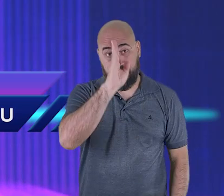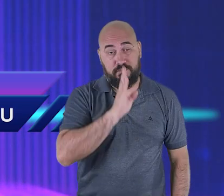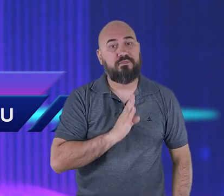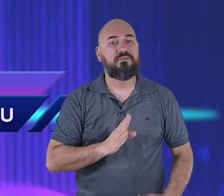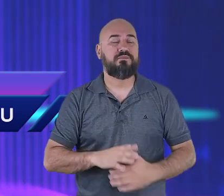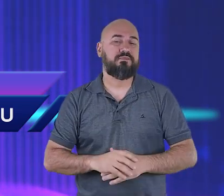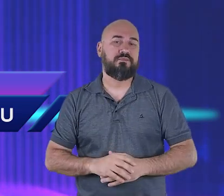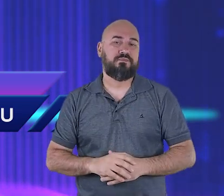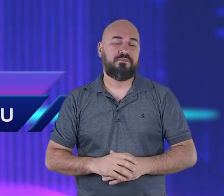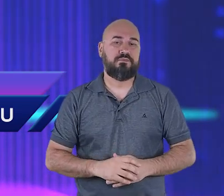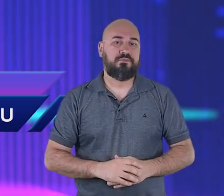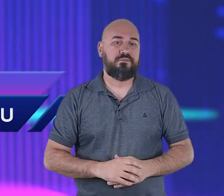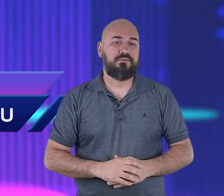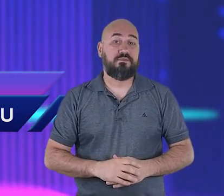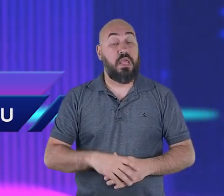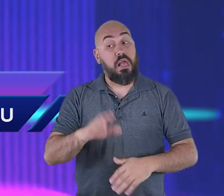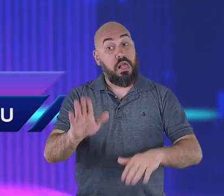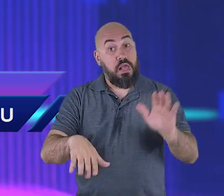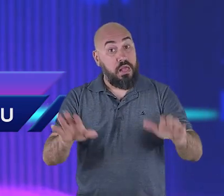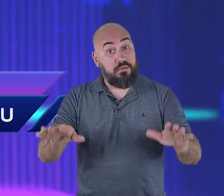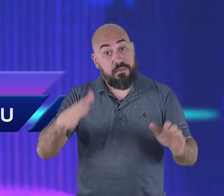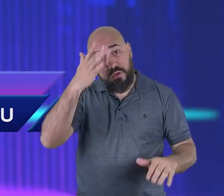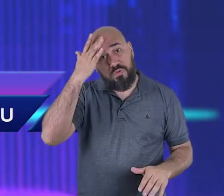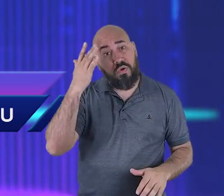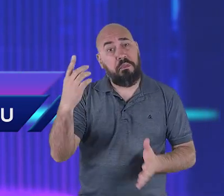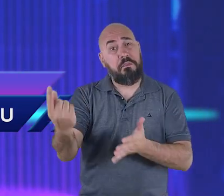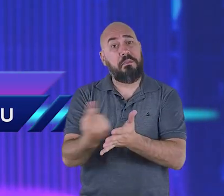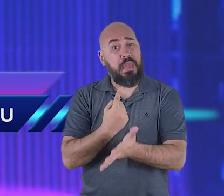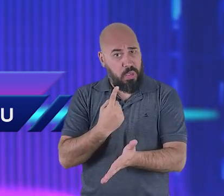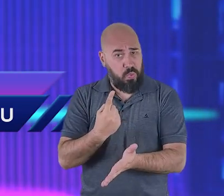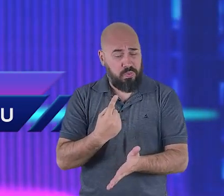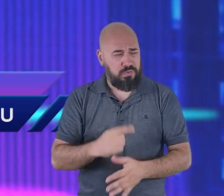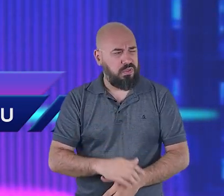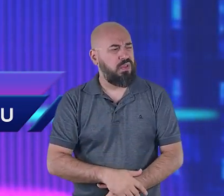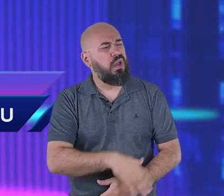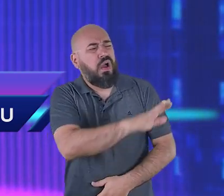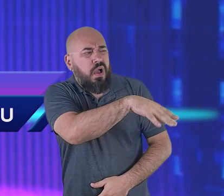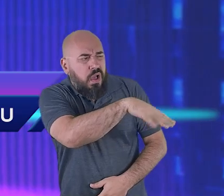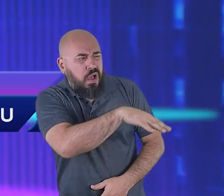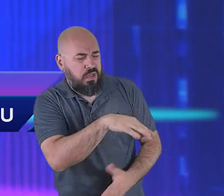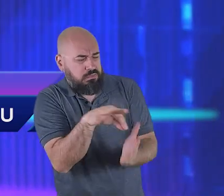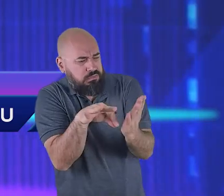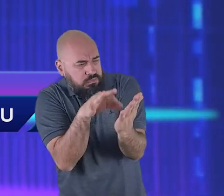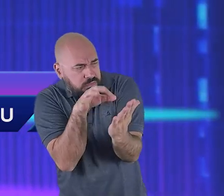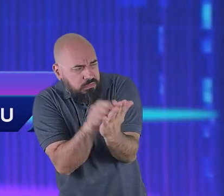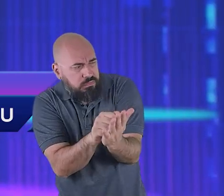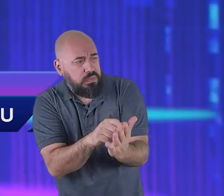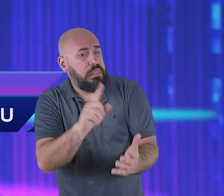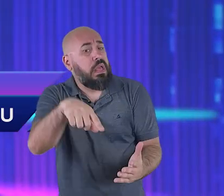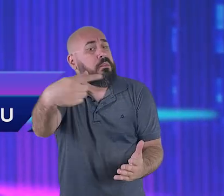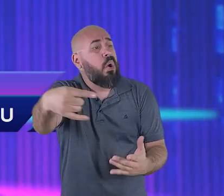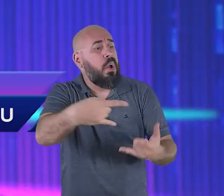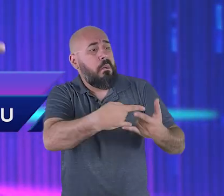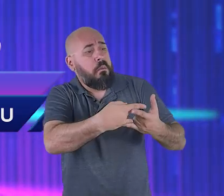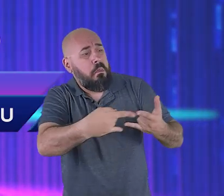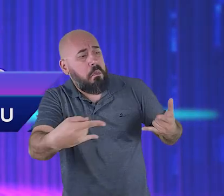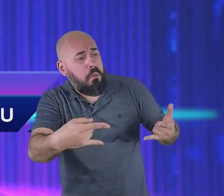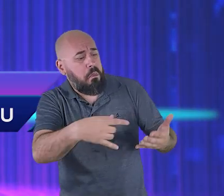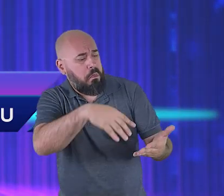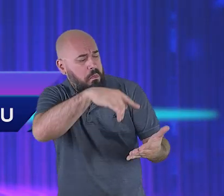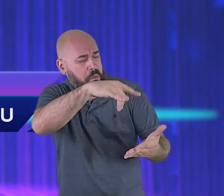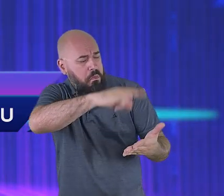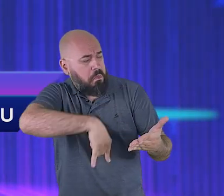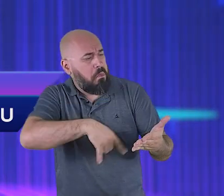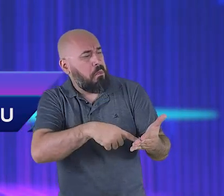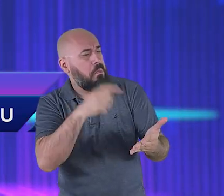gratuito para você. Às vezes tem gente que me pergunta assim: pastor, se eu pedir esse estudo, depois vai vir um boleto para eu